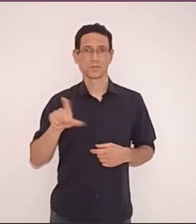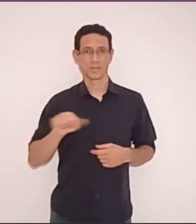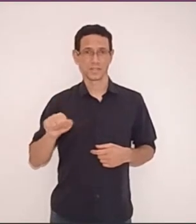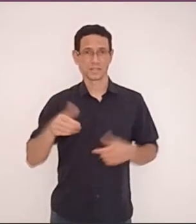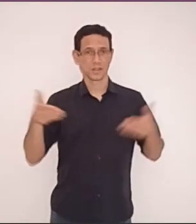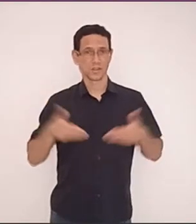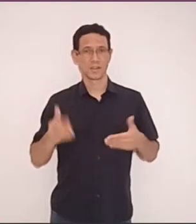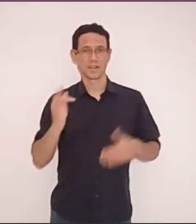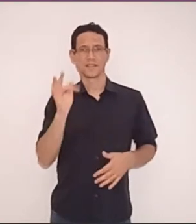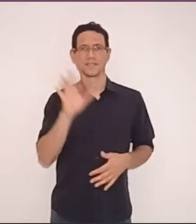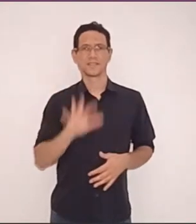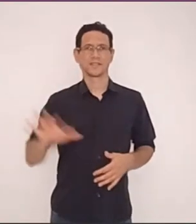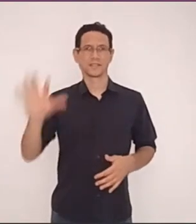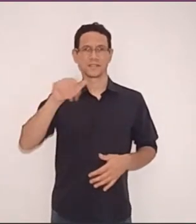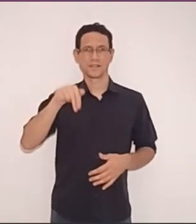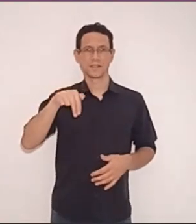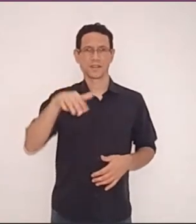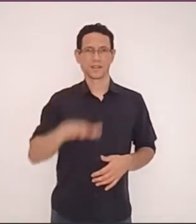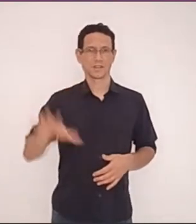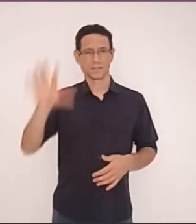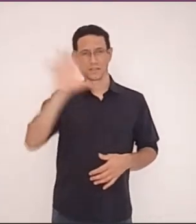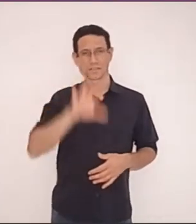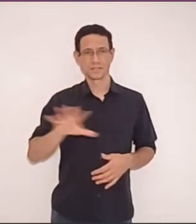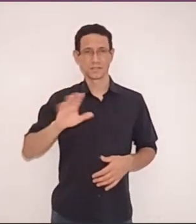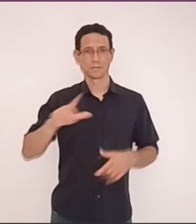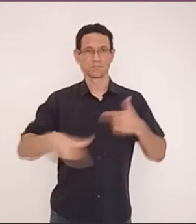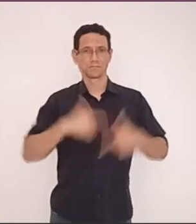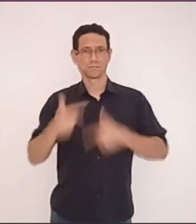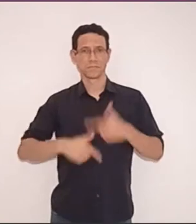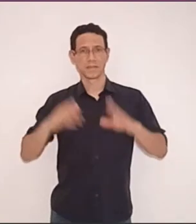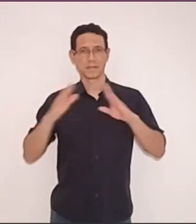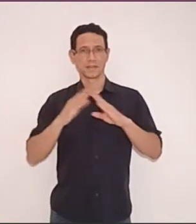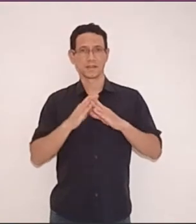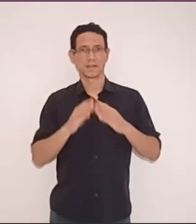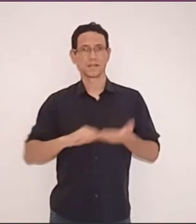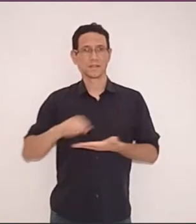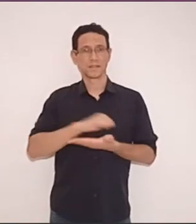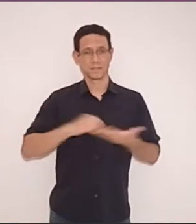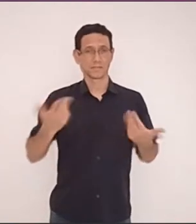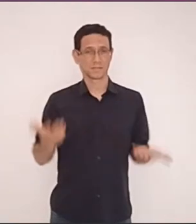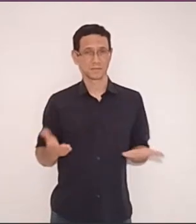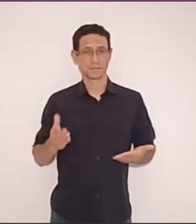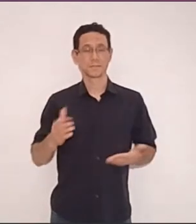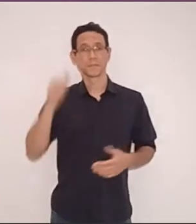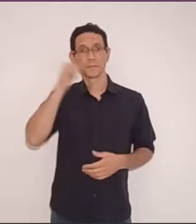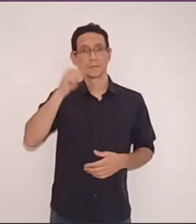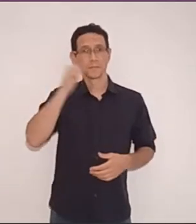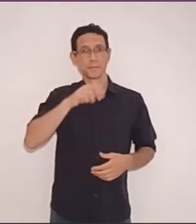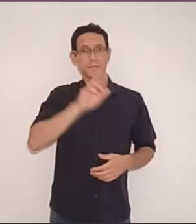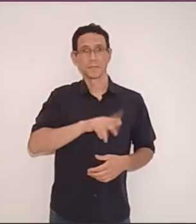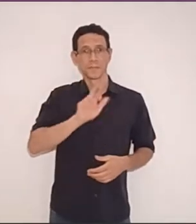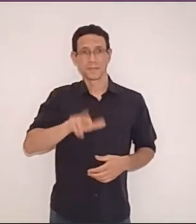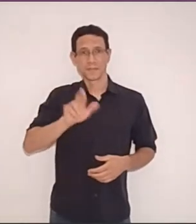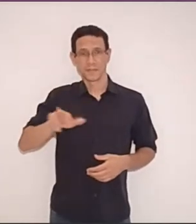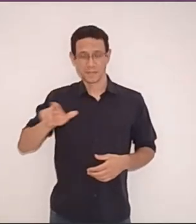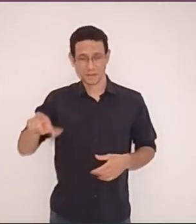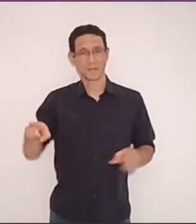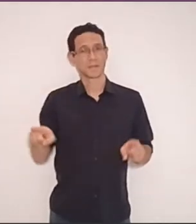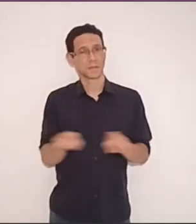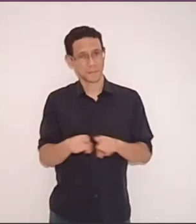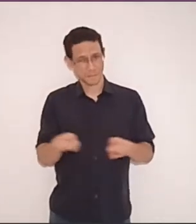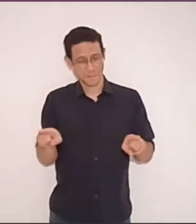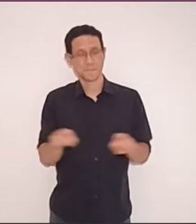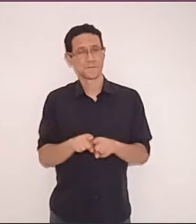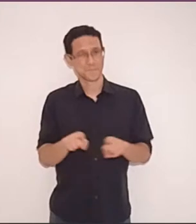presidente da Federação Nacional das trabalhadoras domésticas E tantas outras mulheres daí pelo Brasil afora que foram responsáveis